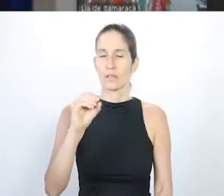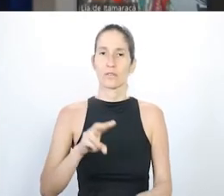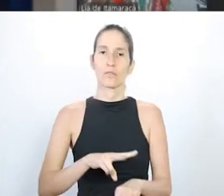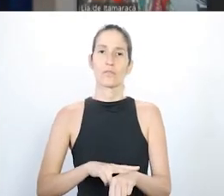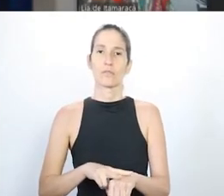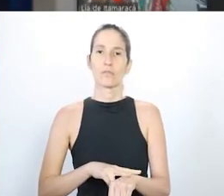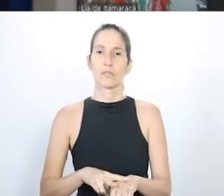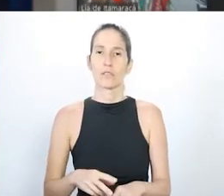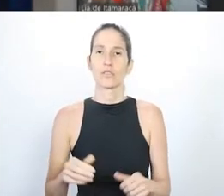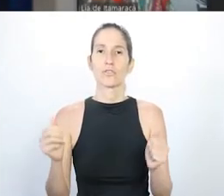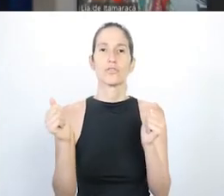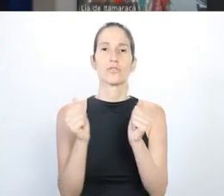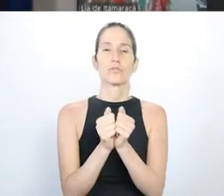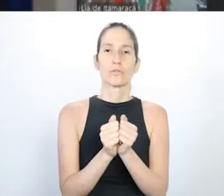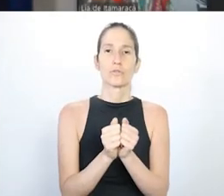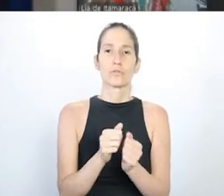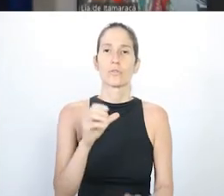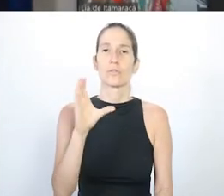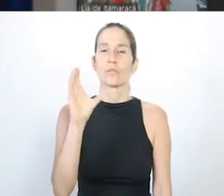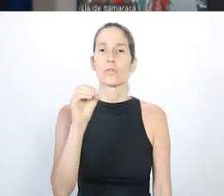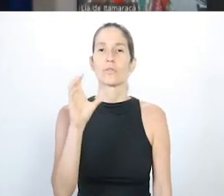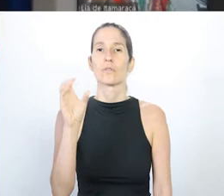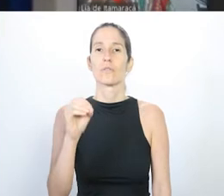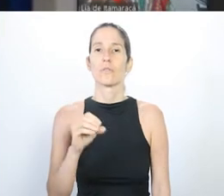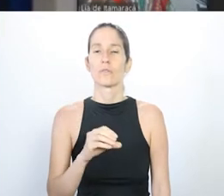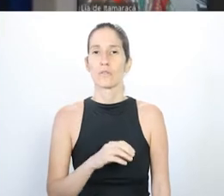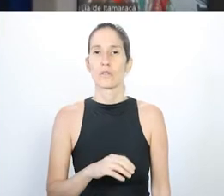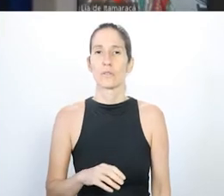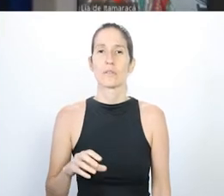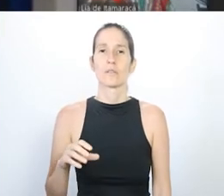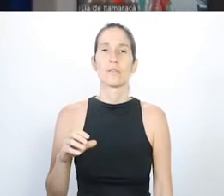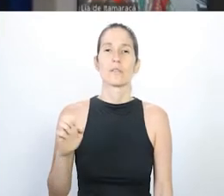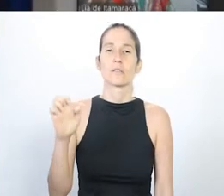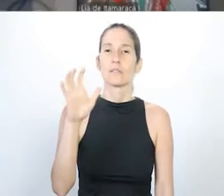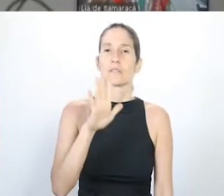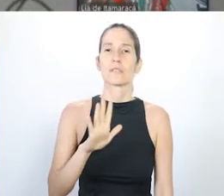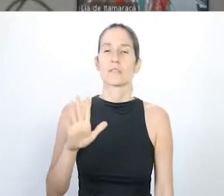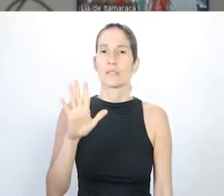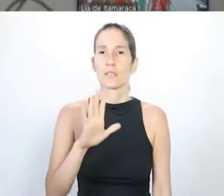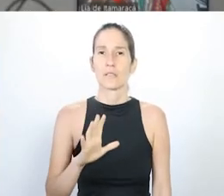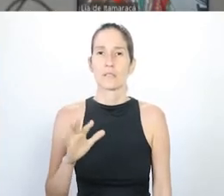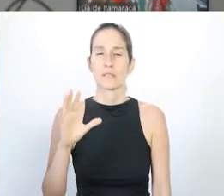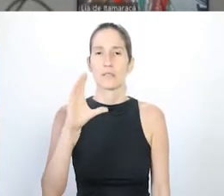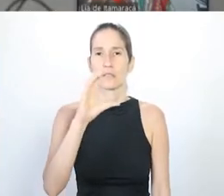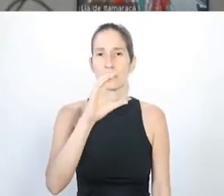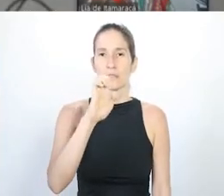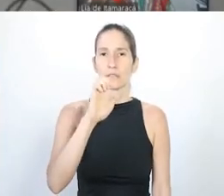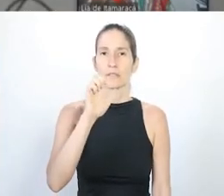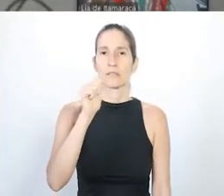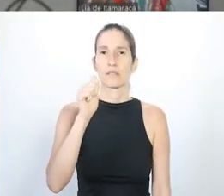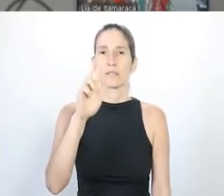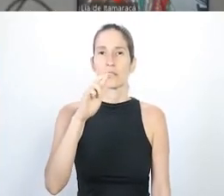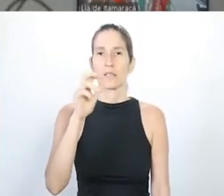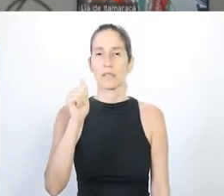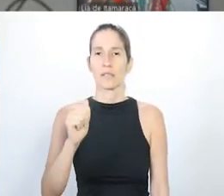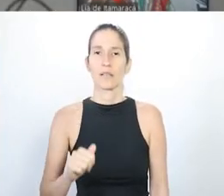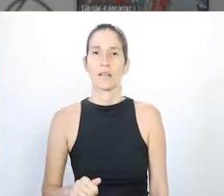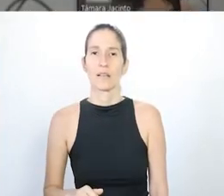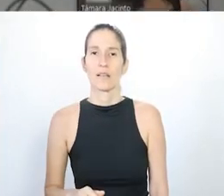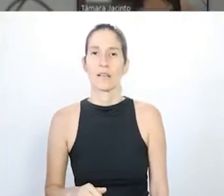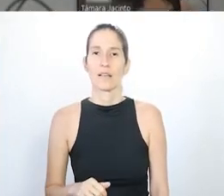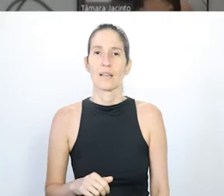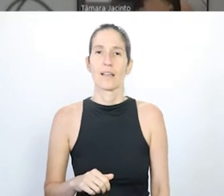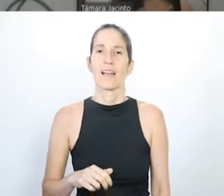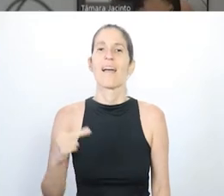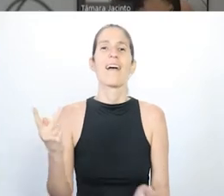Segundo show aqui no Encontro de Cultura Tradicional. Só que é dia 20, só que é dia 20.